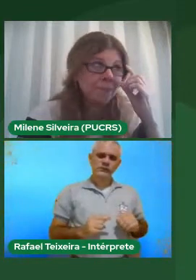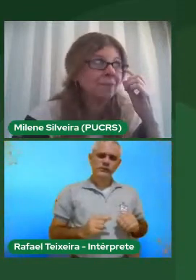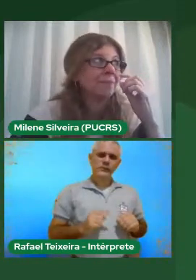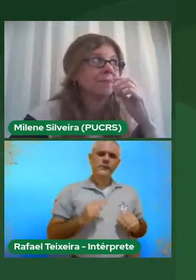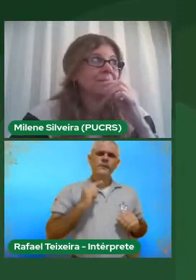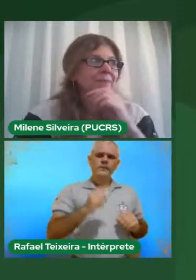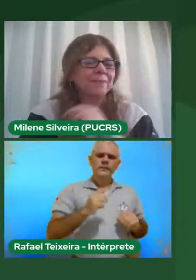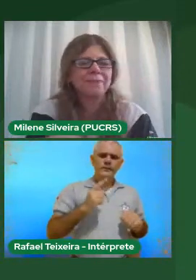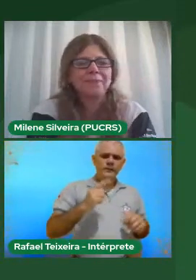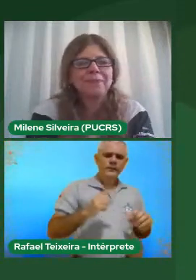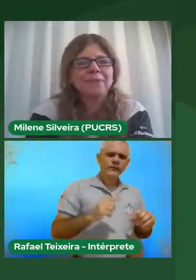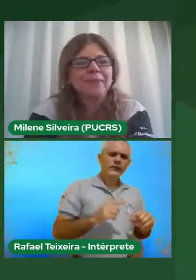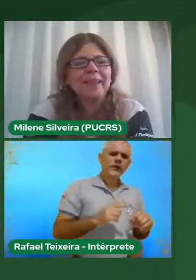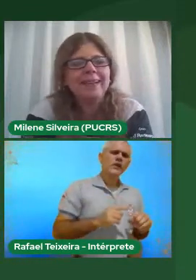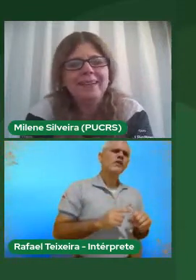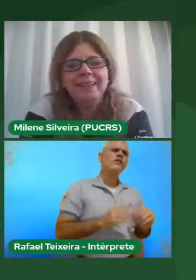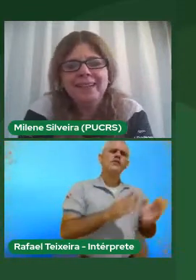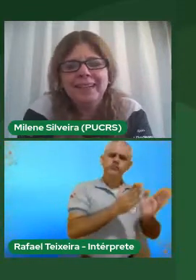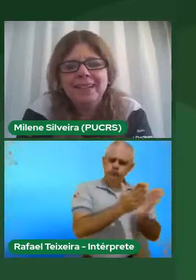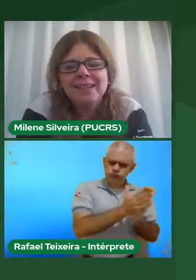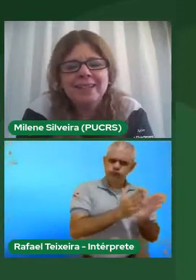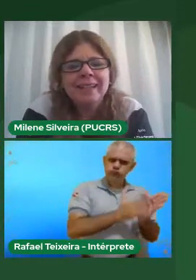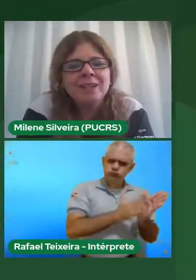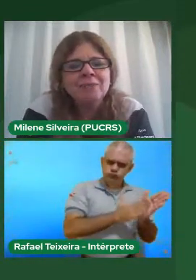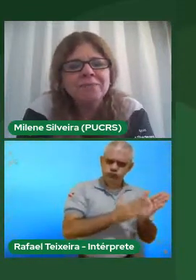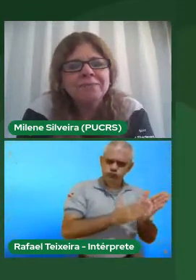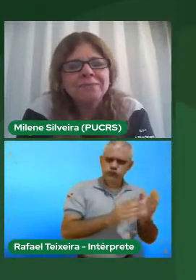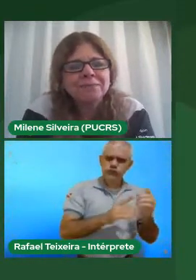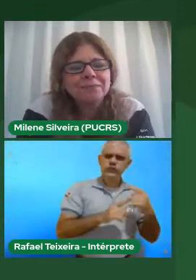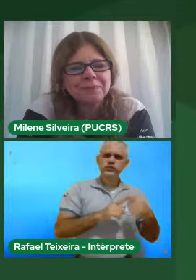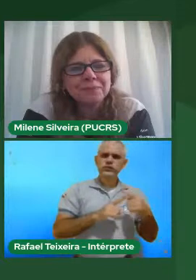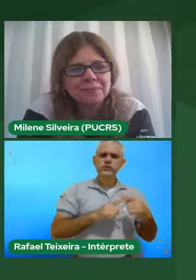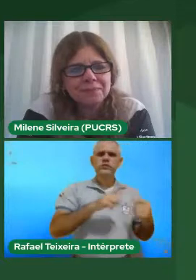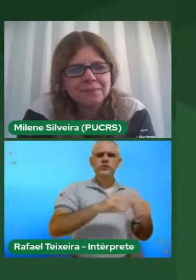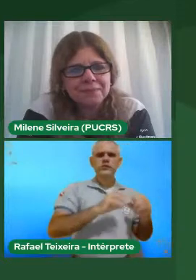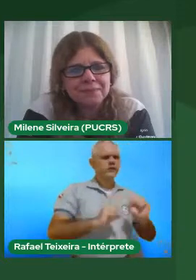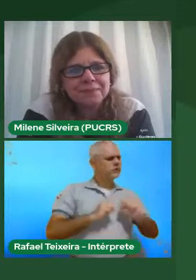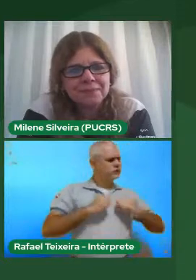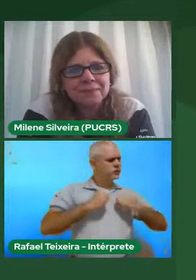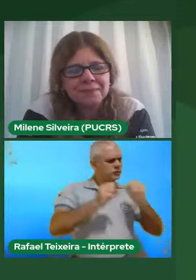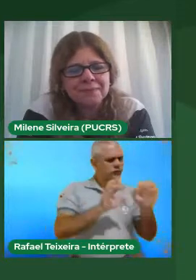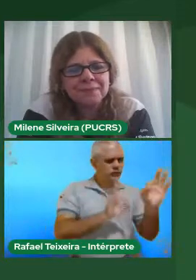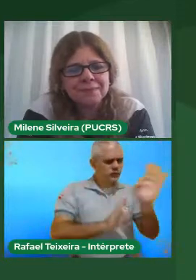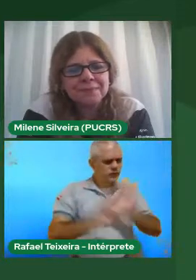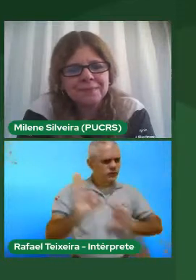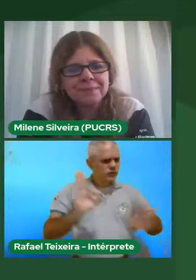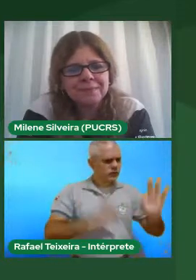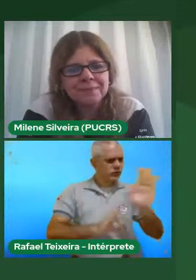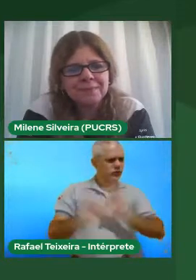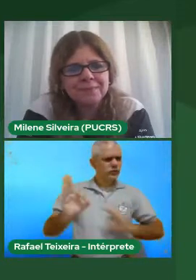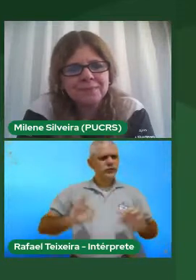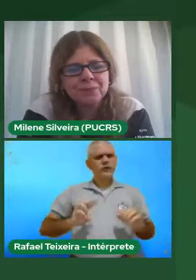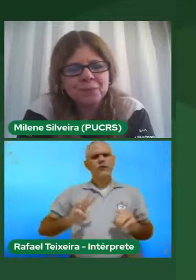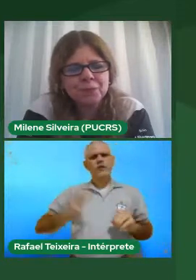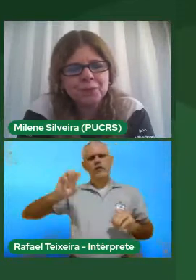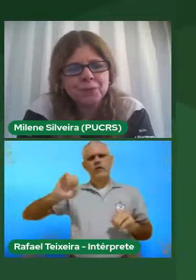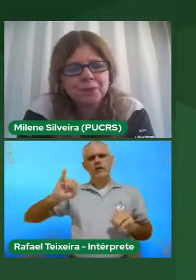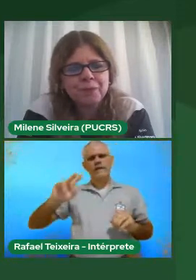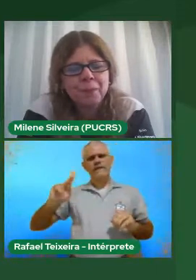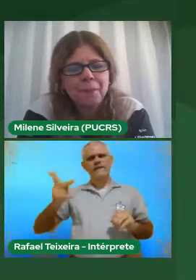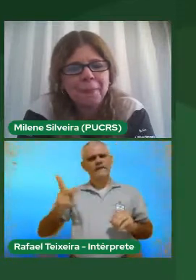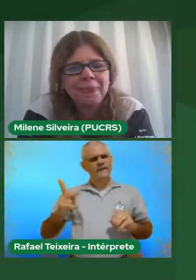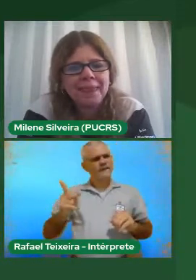de ciência científica nas pesquisas, na formação, no investimento e consolidação dessa comunidade. Então, é um